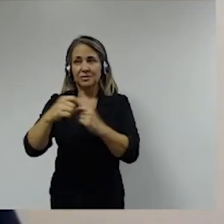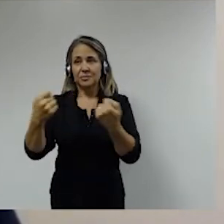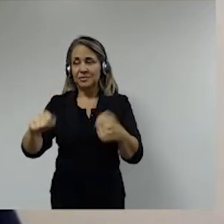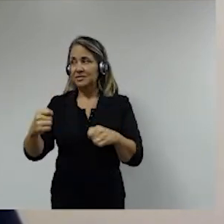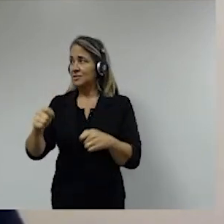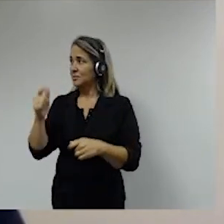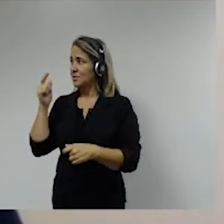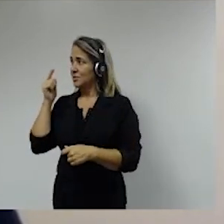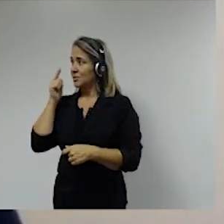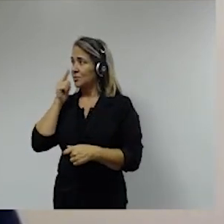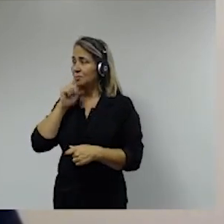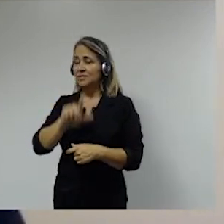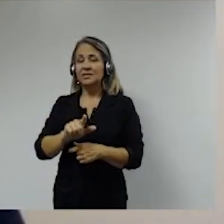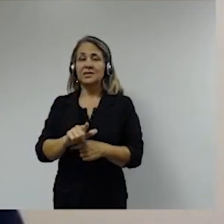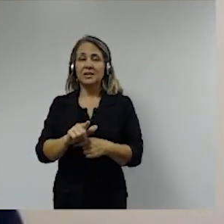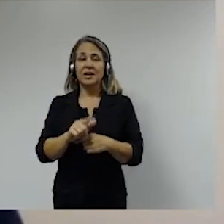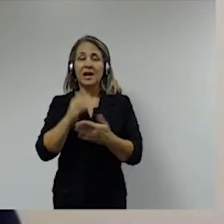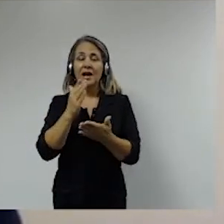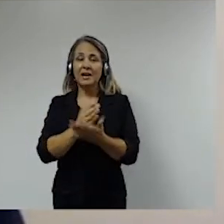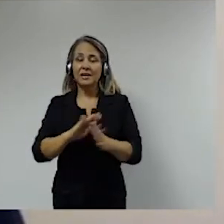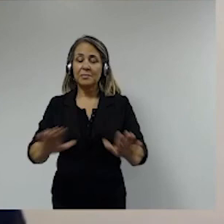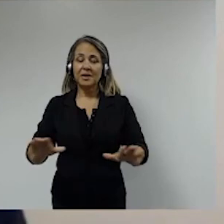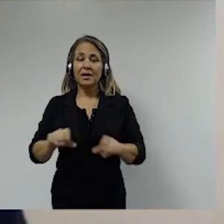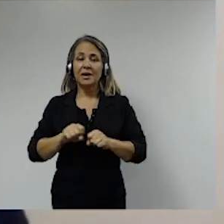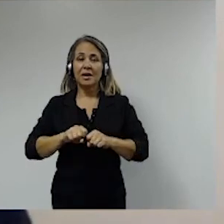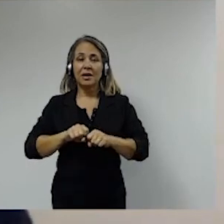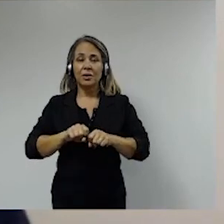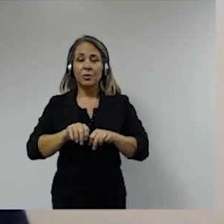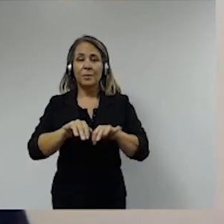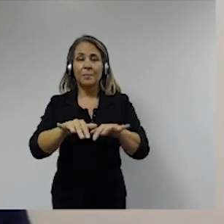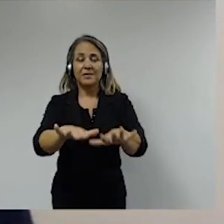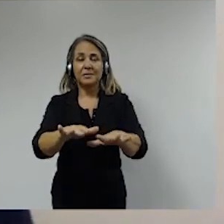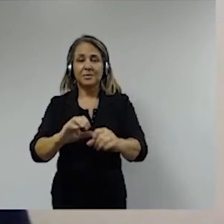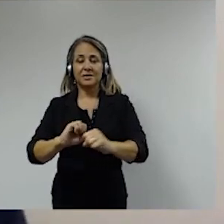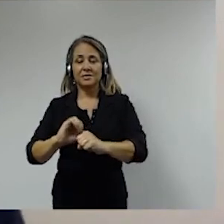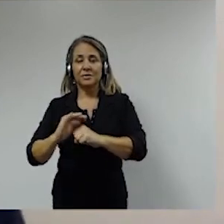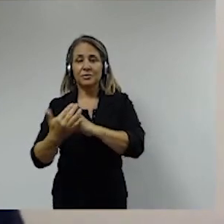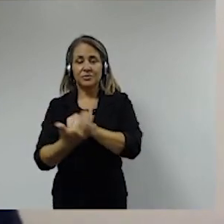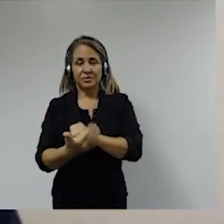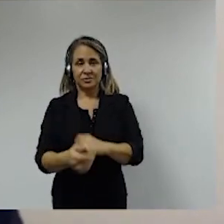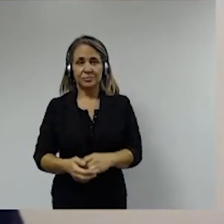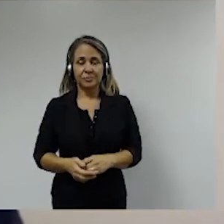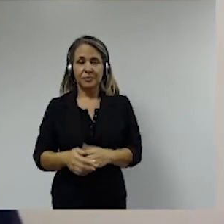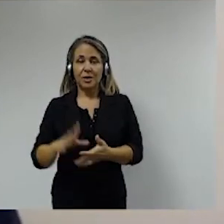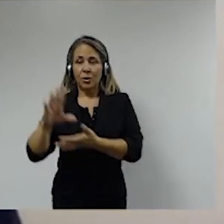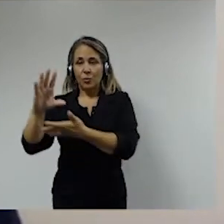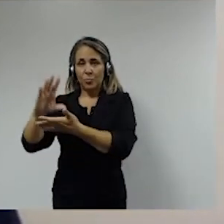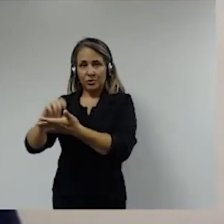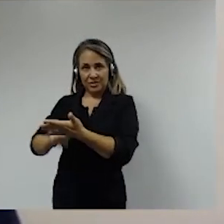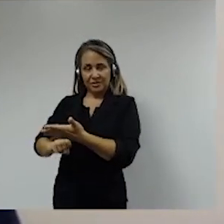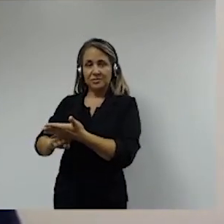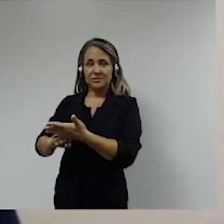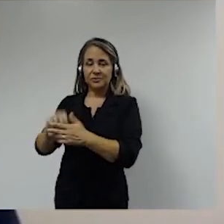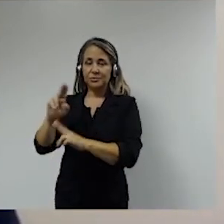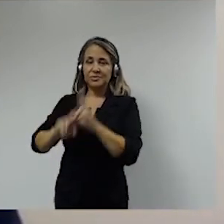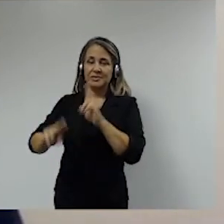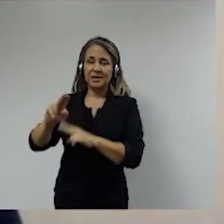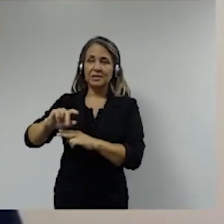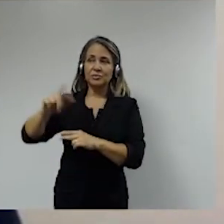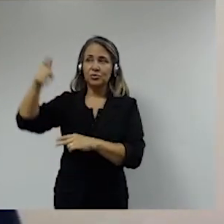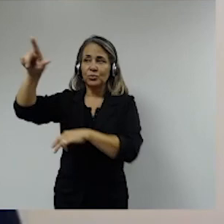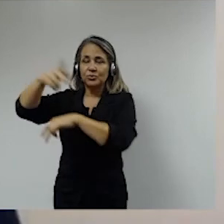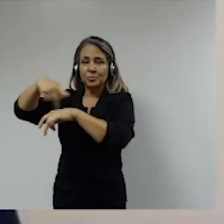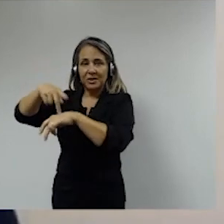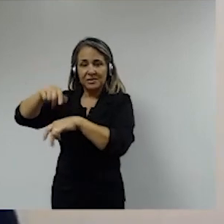para conter a pandemia do Covid-19. O modelo, que já vem sendo adotado em vários países e aqui no Brasil